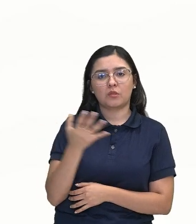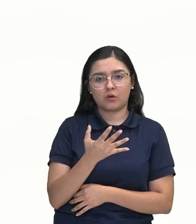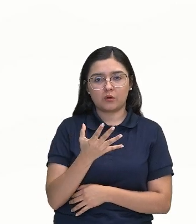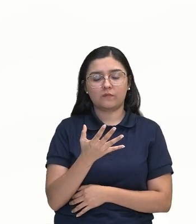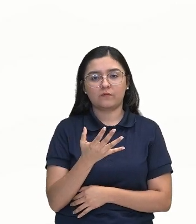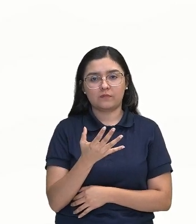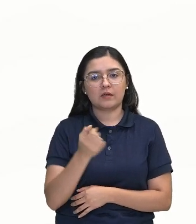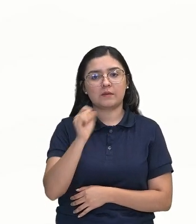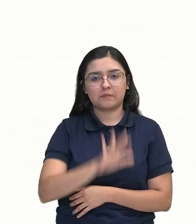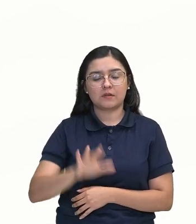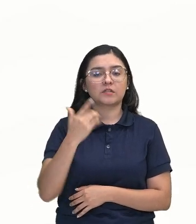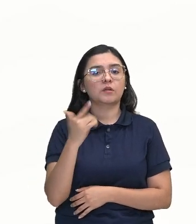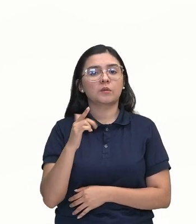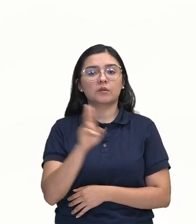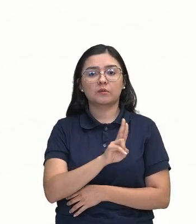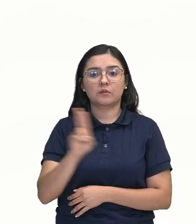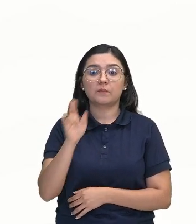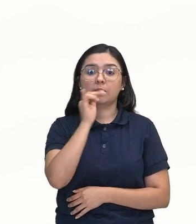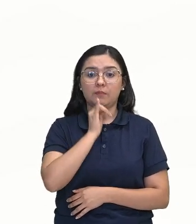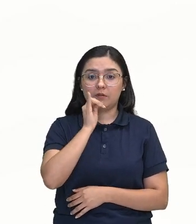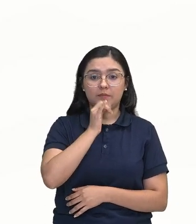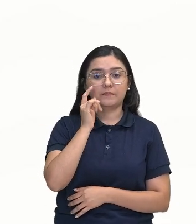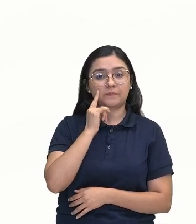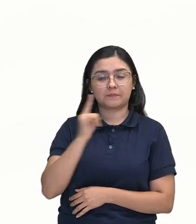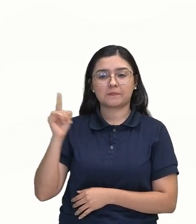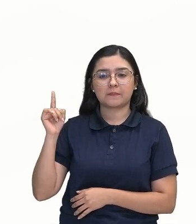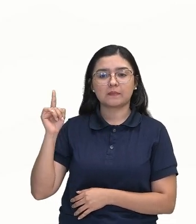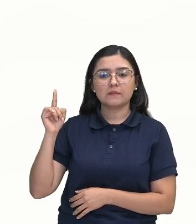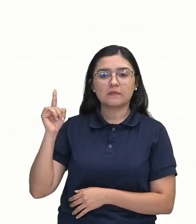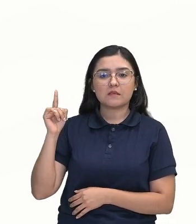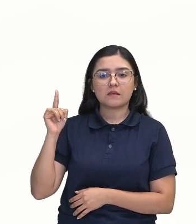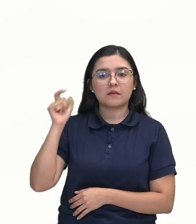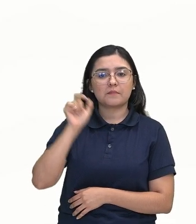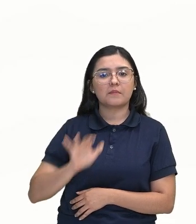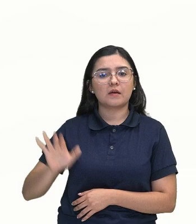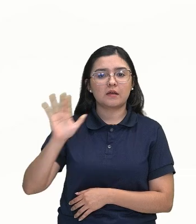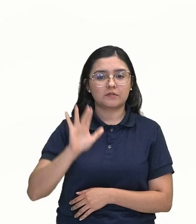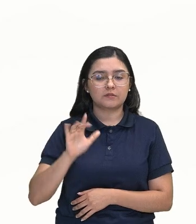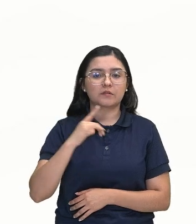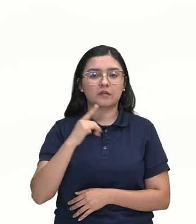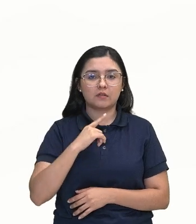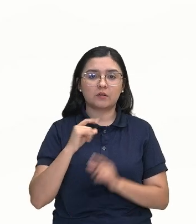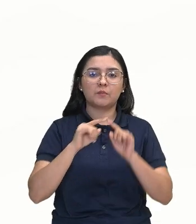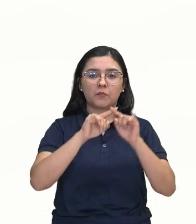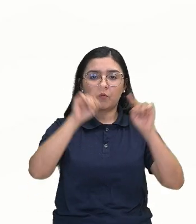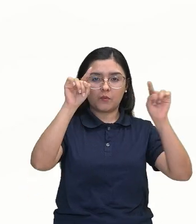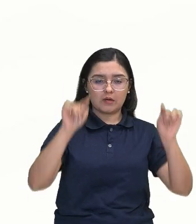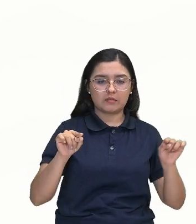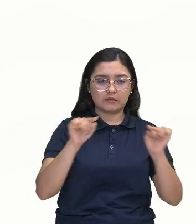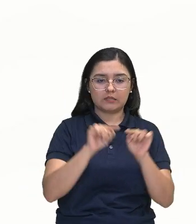nome. Por exemplo, então, nós temos aqui essa figura do nosso lado direito, tá? Que ela é formada por um quadrado,